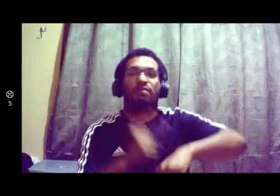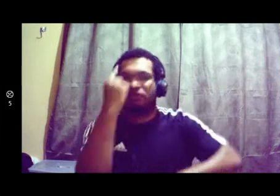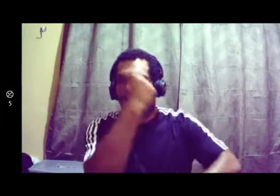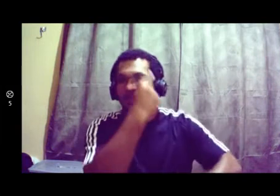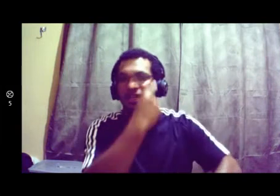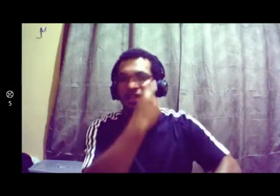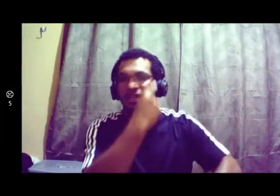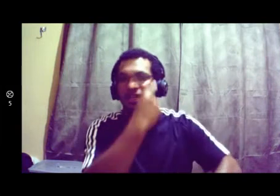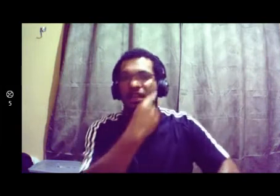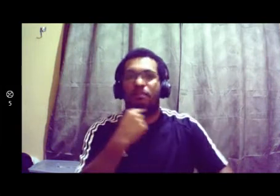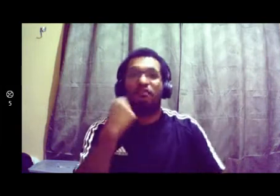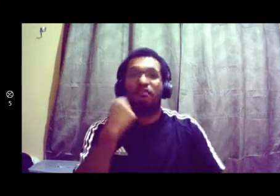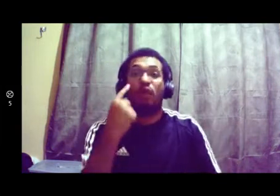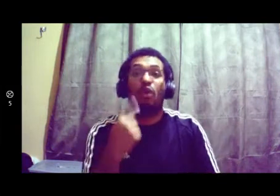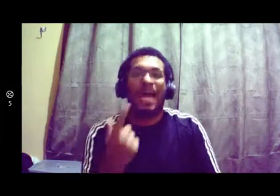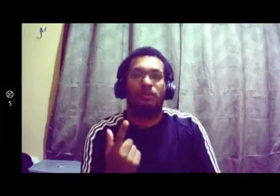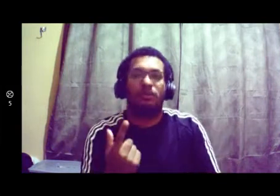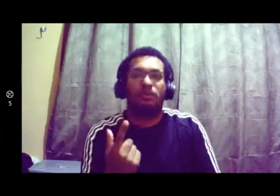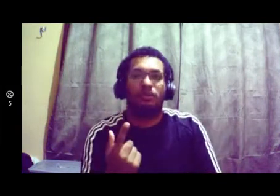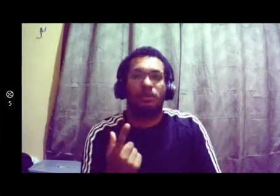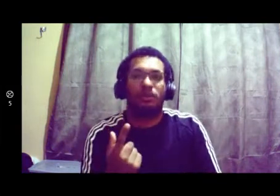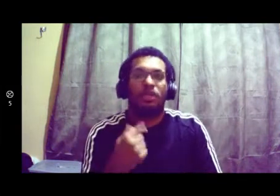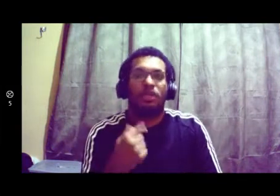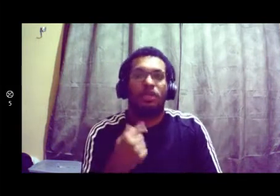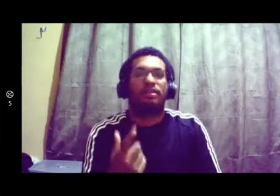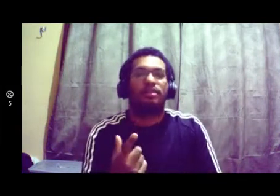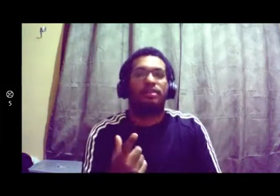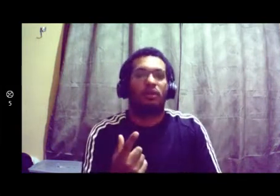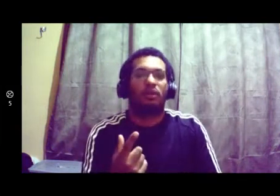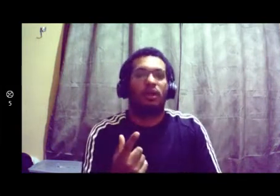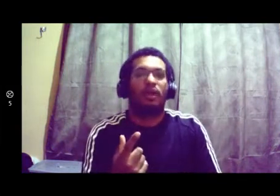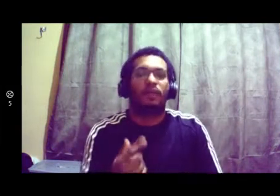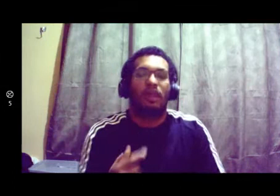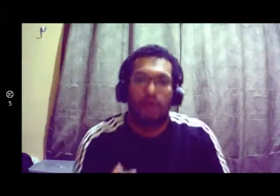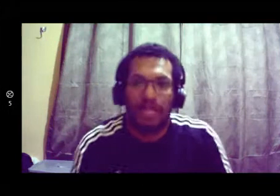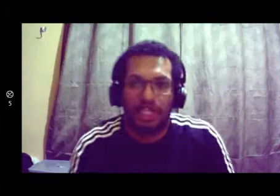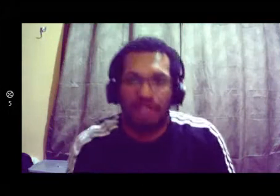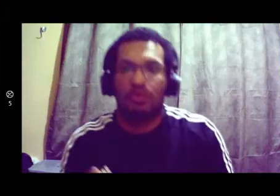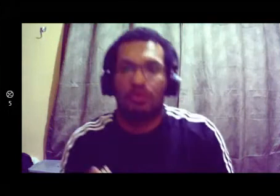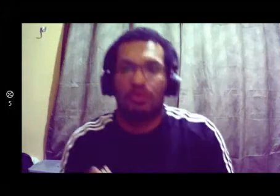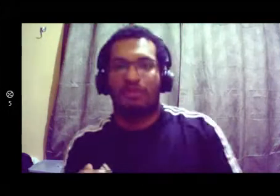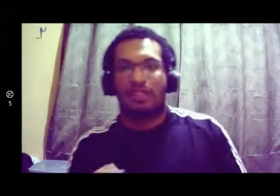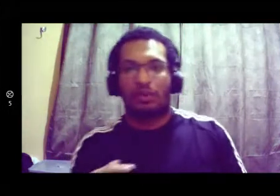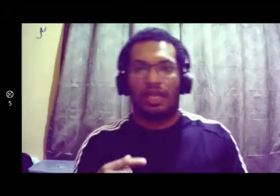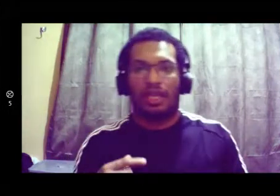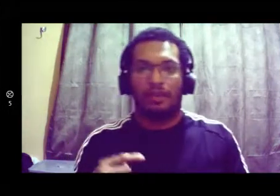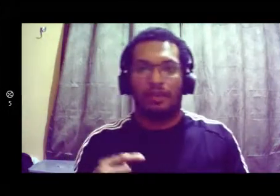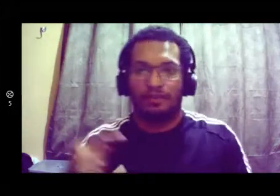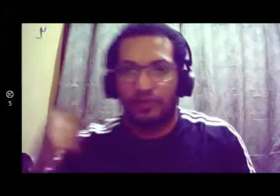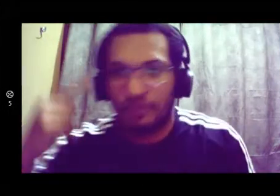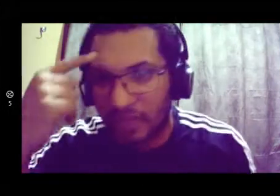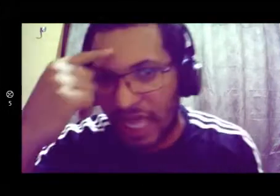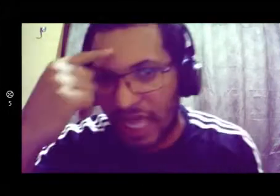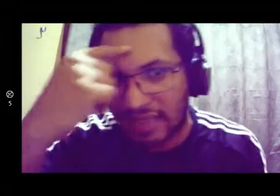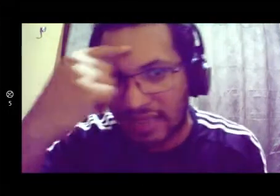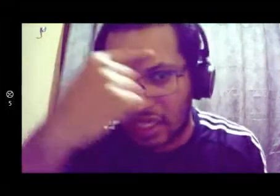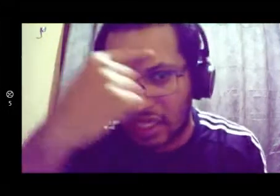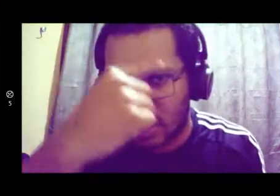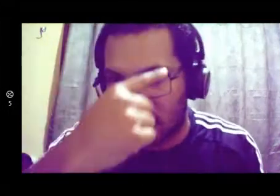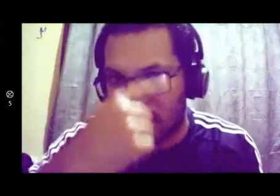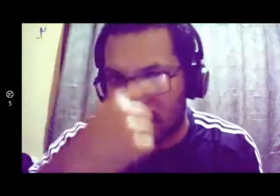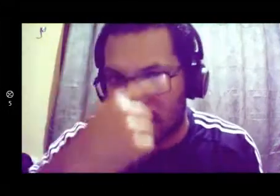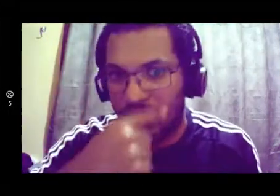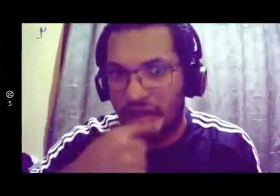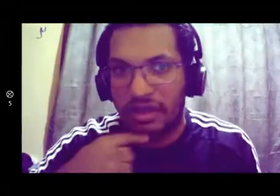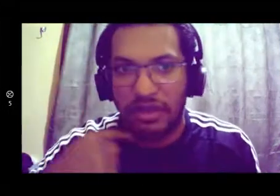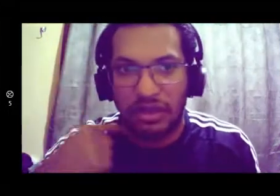pode fazer assim para falar o horário. Que horas são agora? Porque a gente costuma fazer o quê? Essa